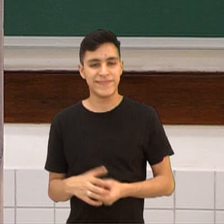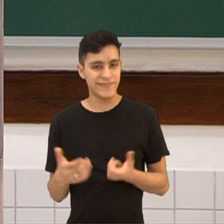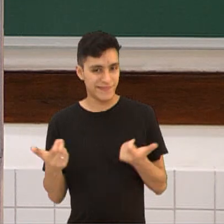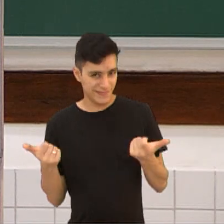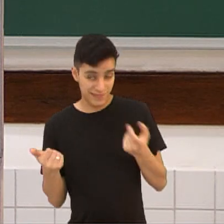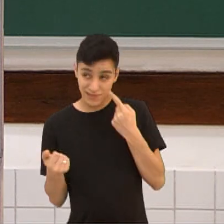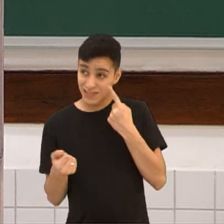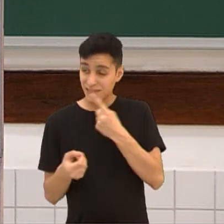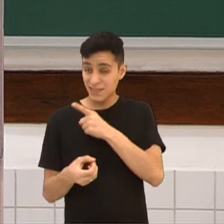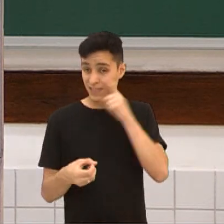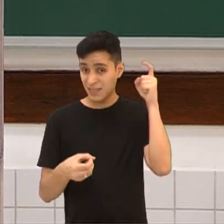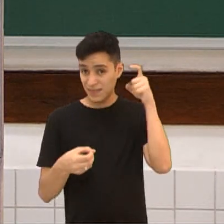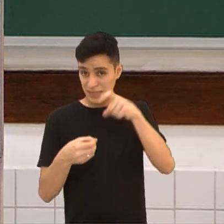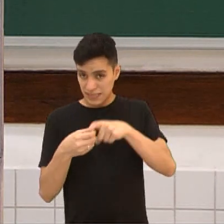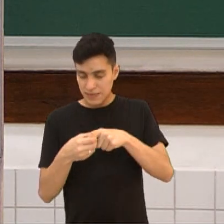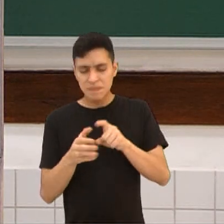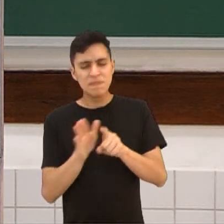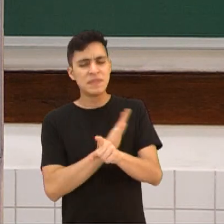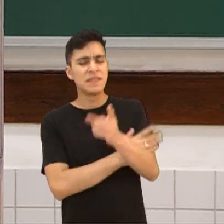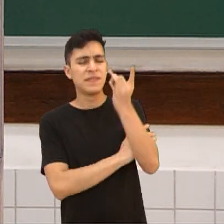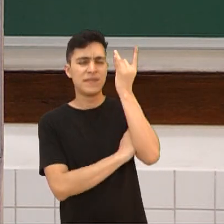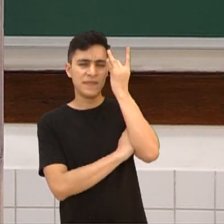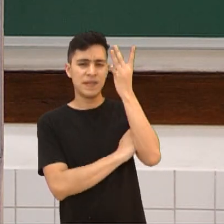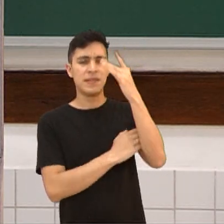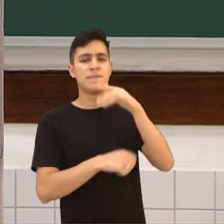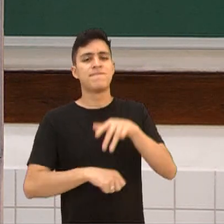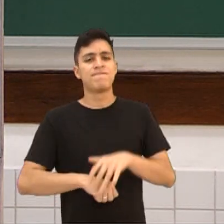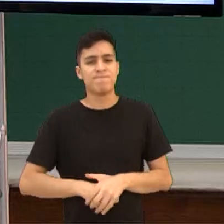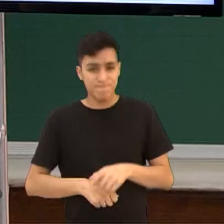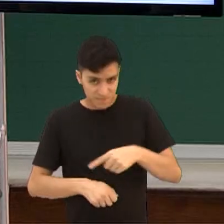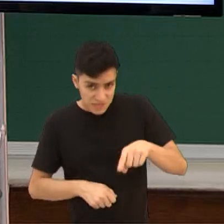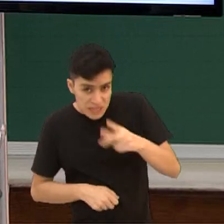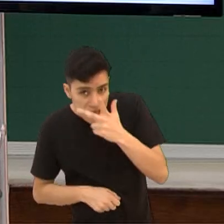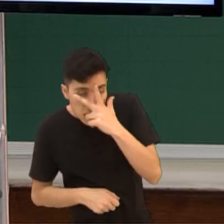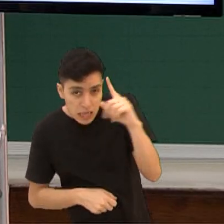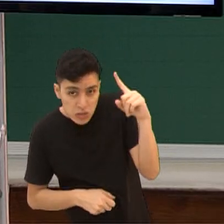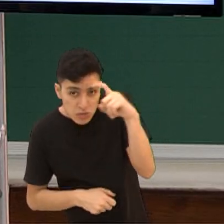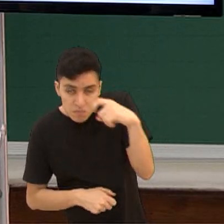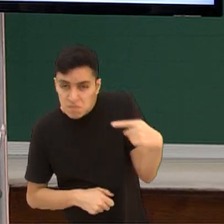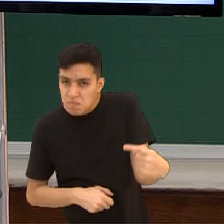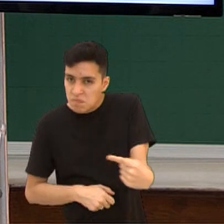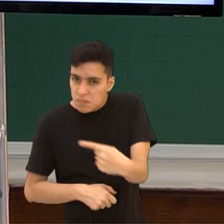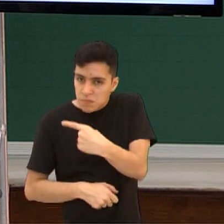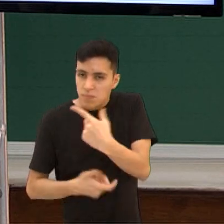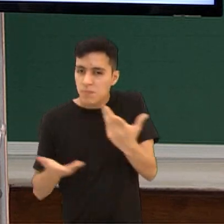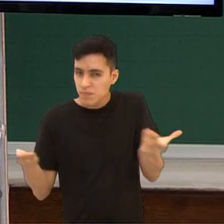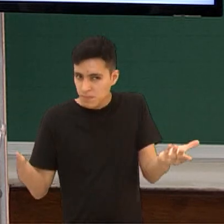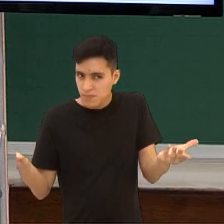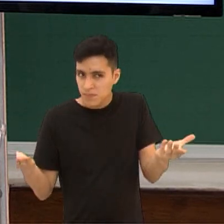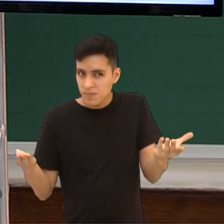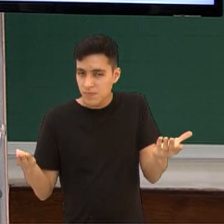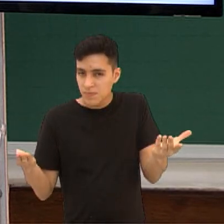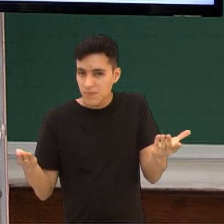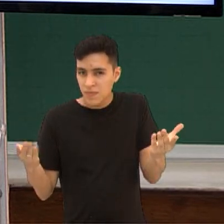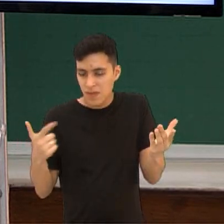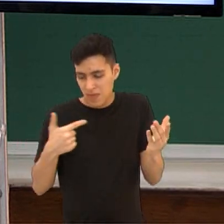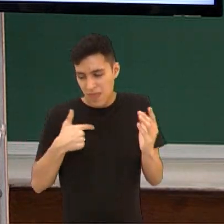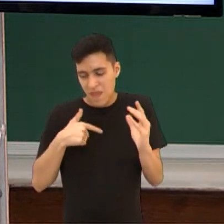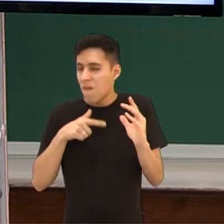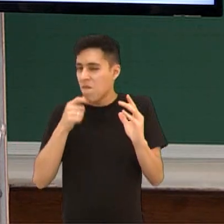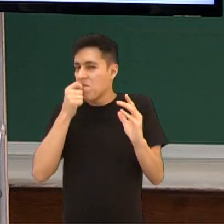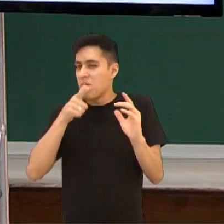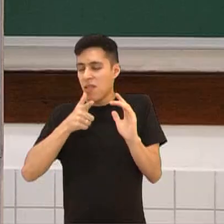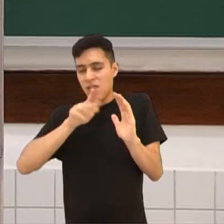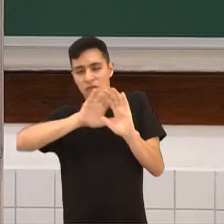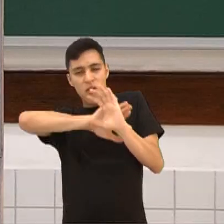De volta aqui, pessoal. Perguntinha fácil essa, né? Vocês acharam difícil? Eu não acredito que eu vou me esconder aqui, ó.